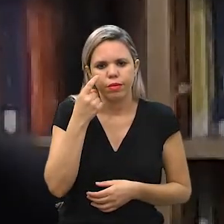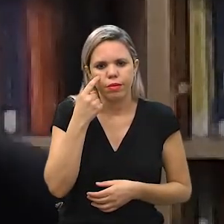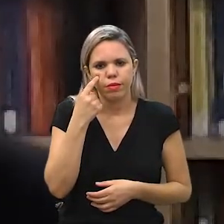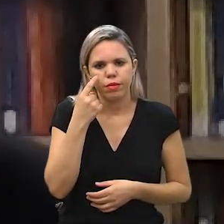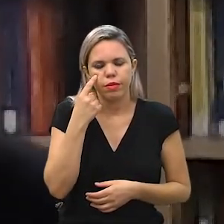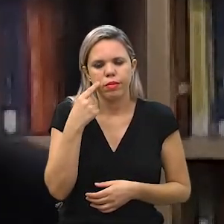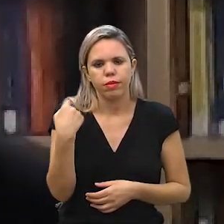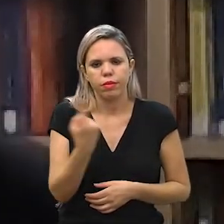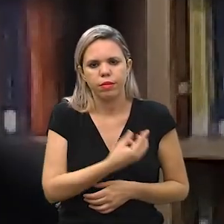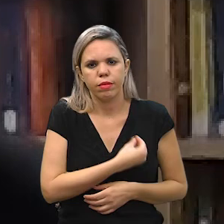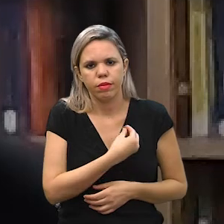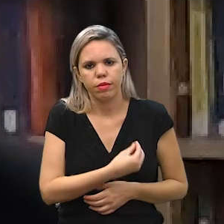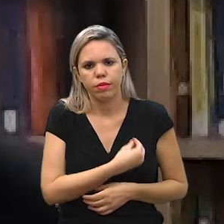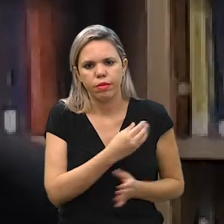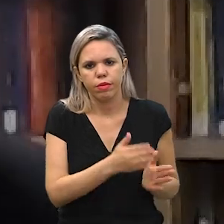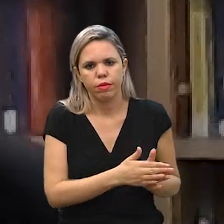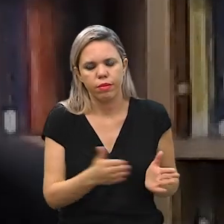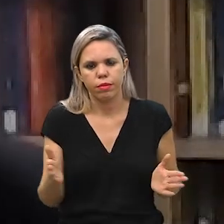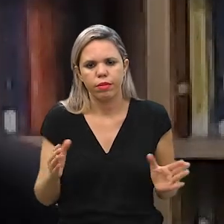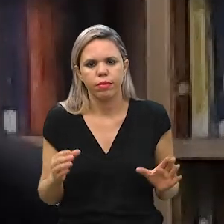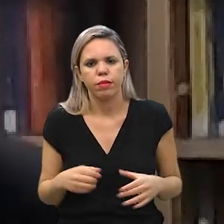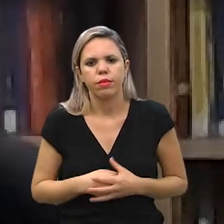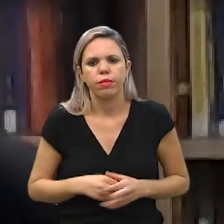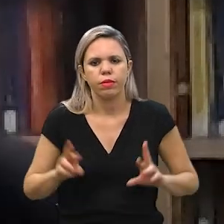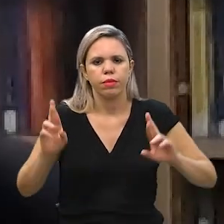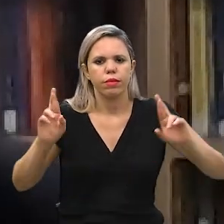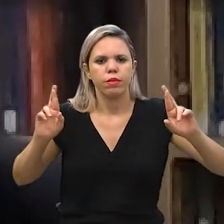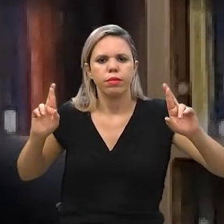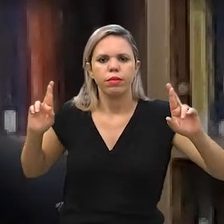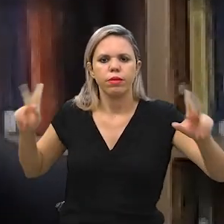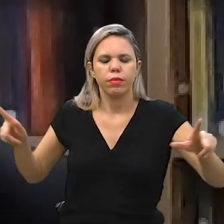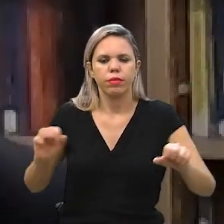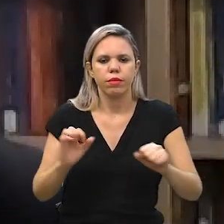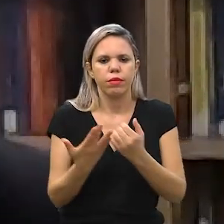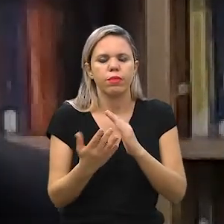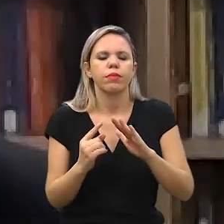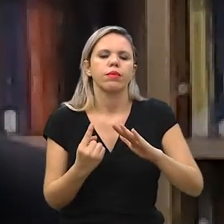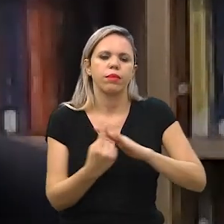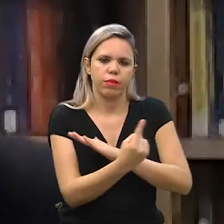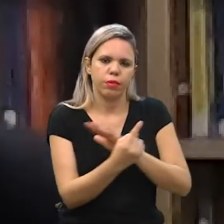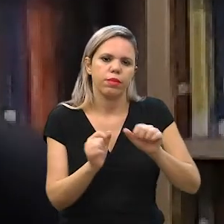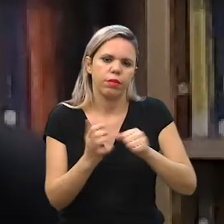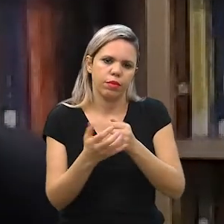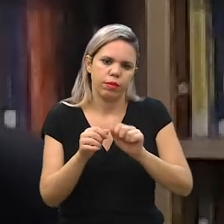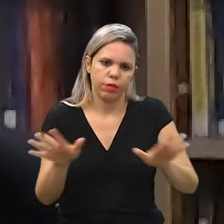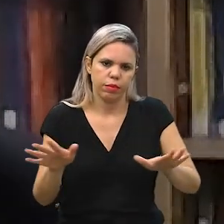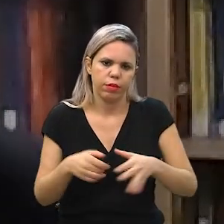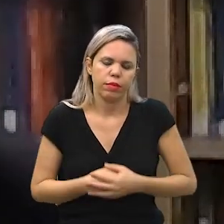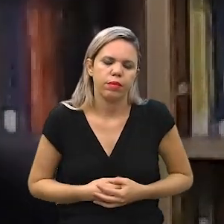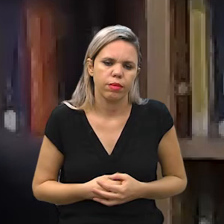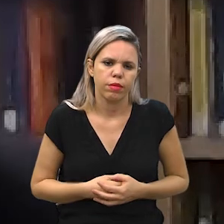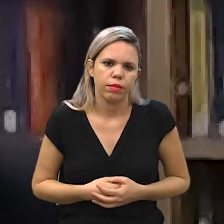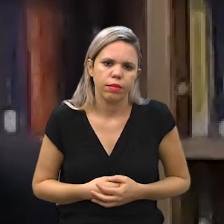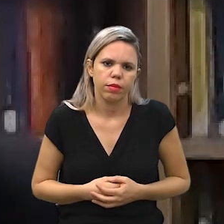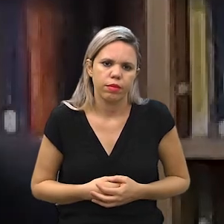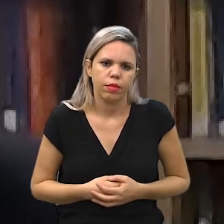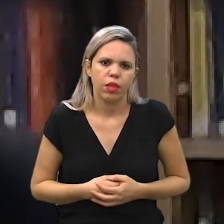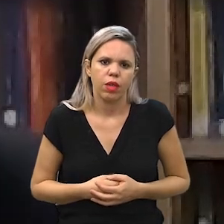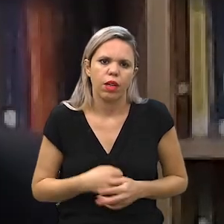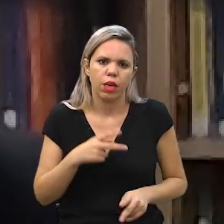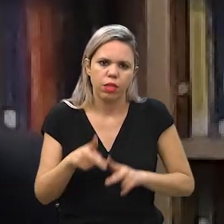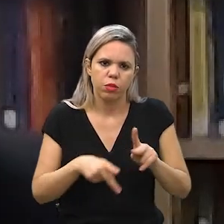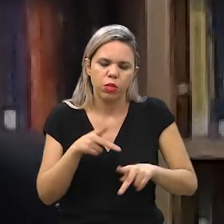Nesse cenário que nós estamos vivenciando, totalmente atípico da quarentena, da pandemia, que eles não se desmotivem,